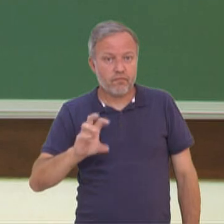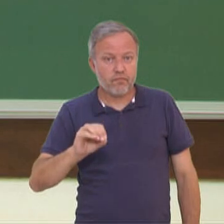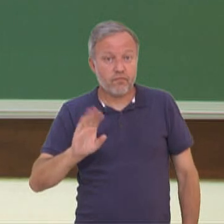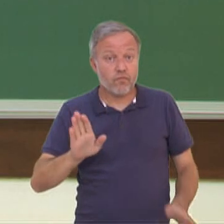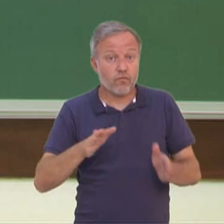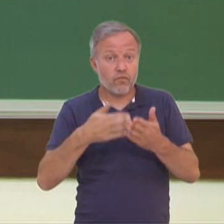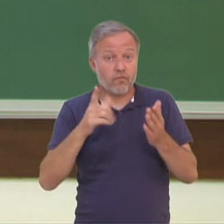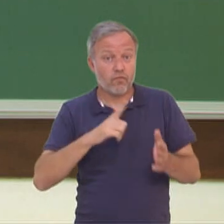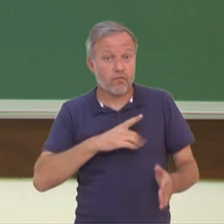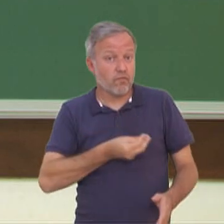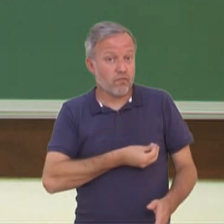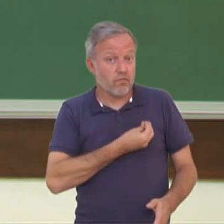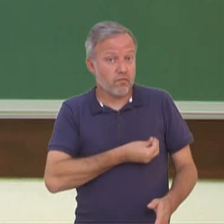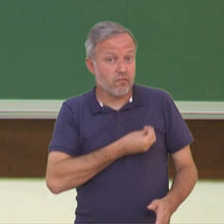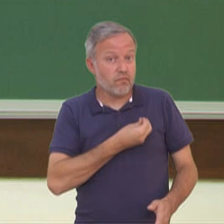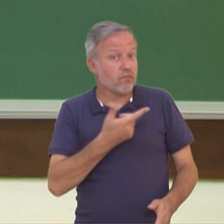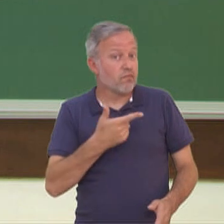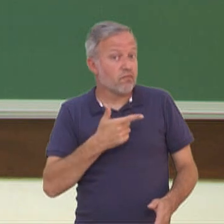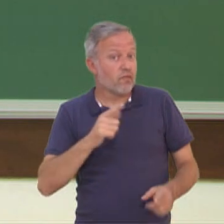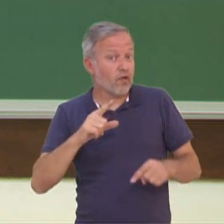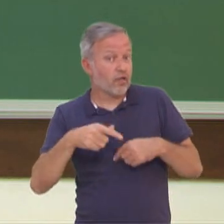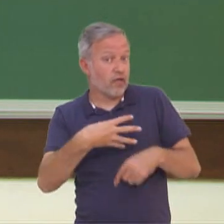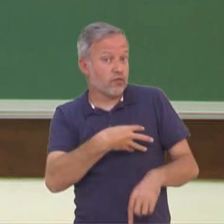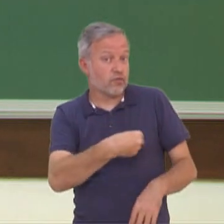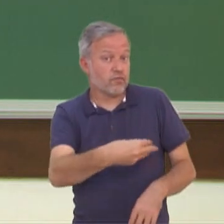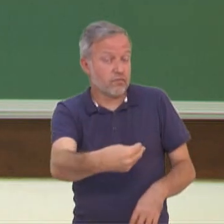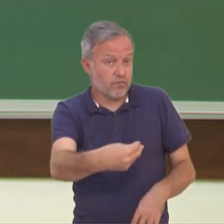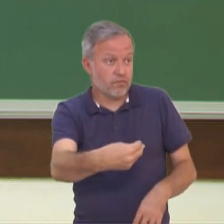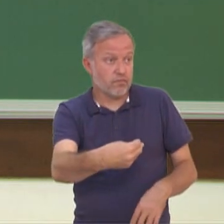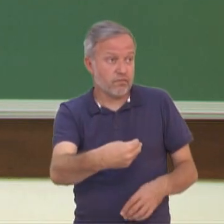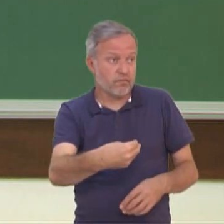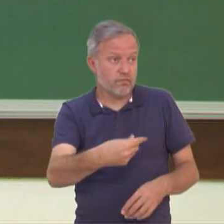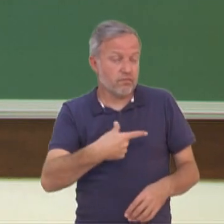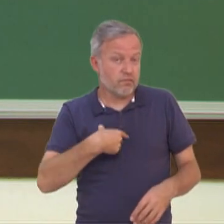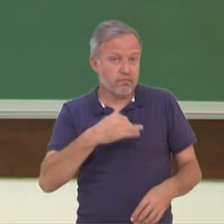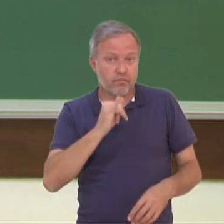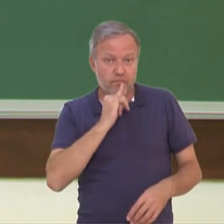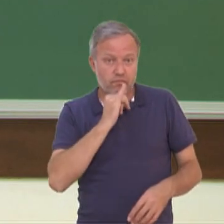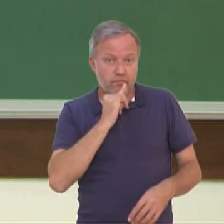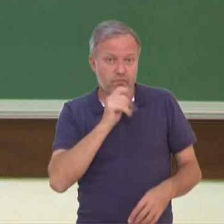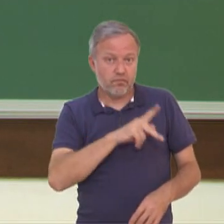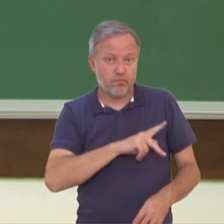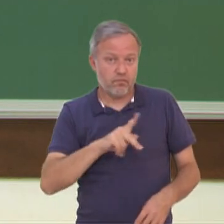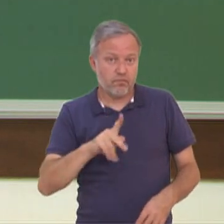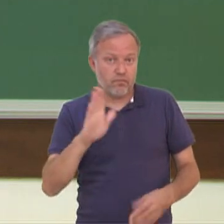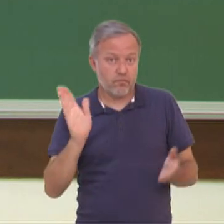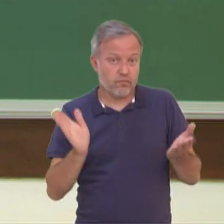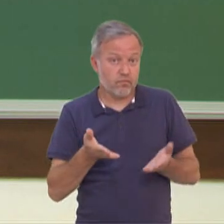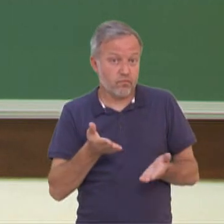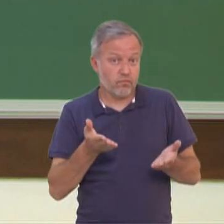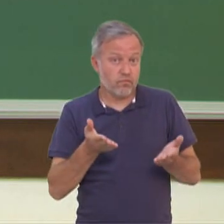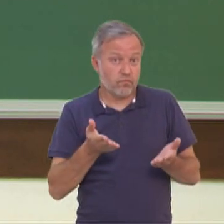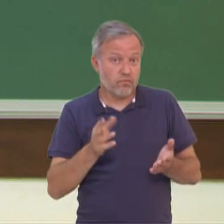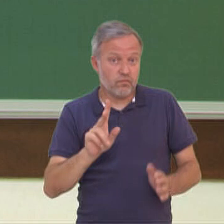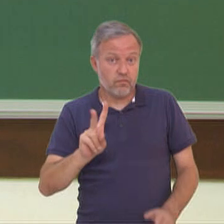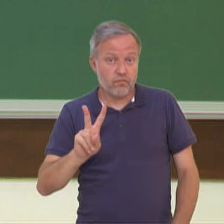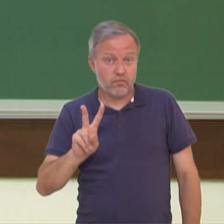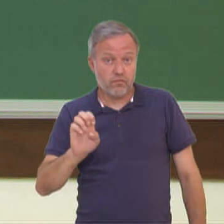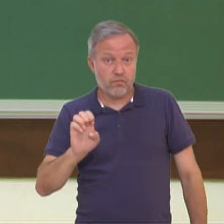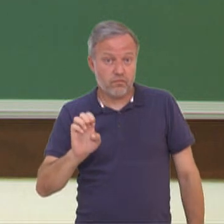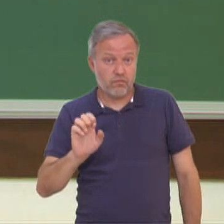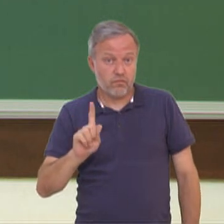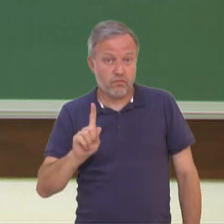há reprodução. Entendeu? Então, por exemplo, nesse momento eu estou aqui vegetando. Eu estou num momento da minha vida que não é